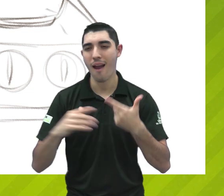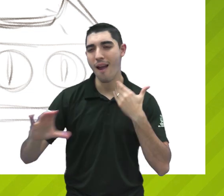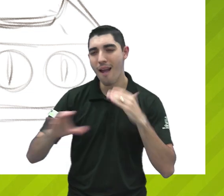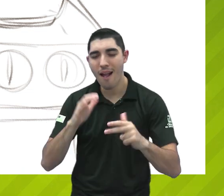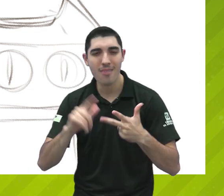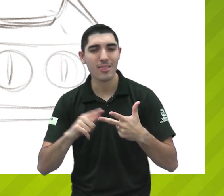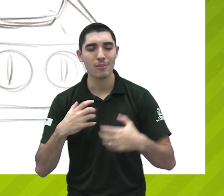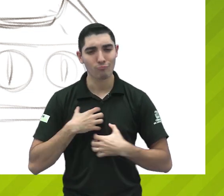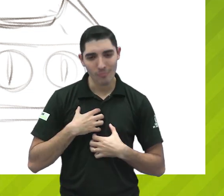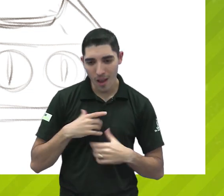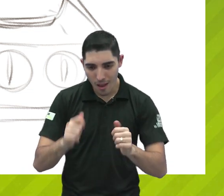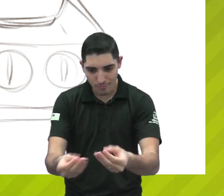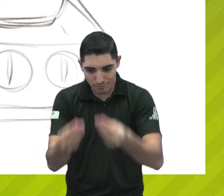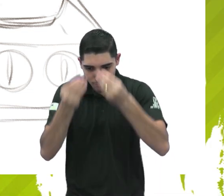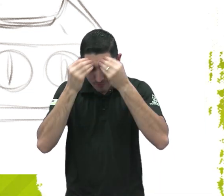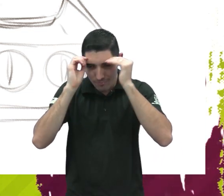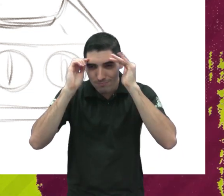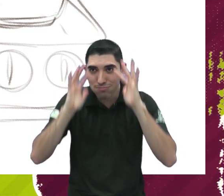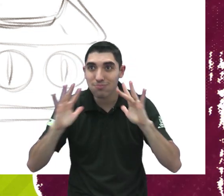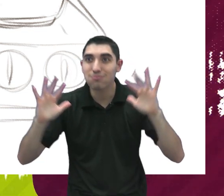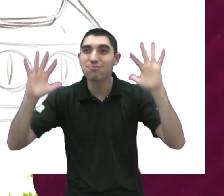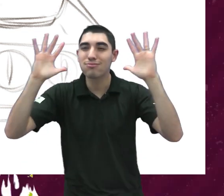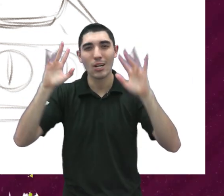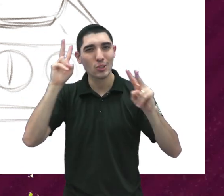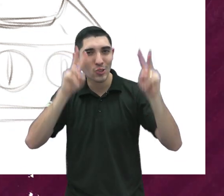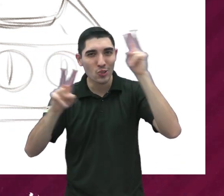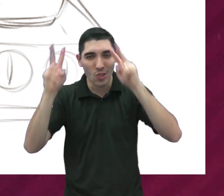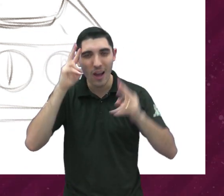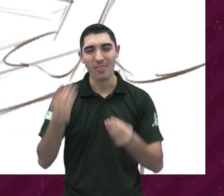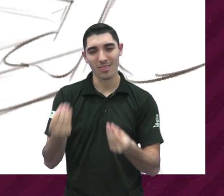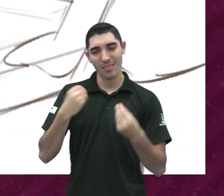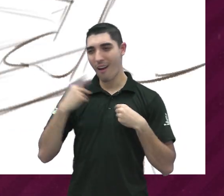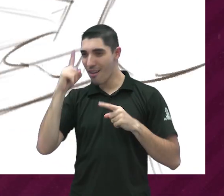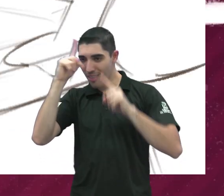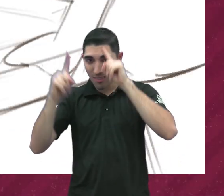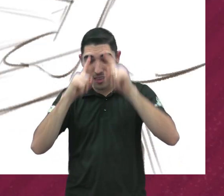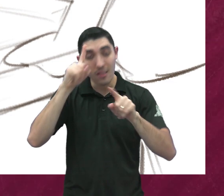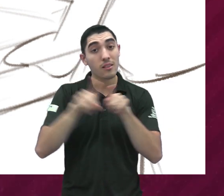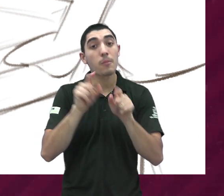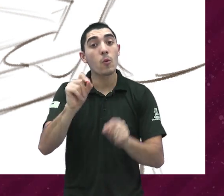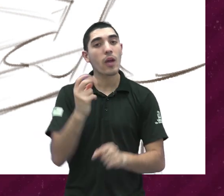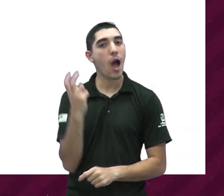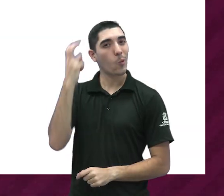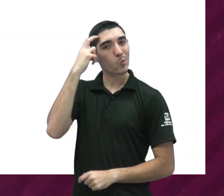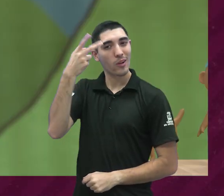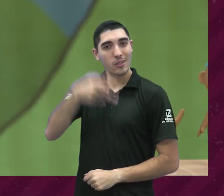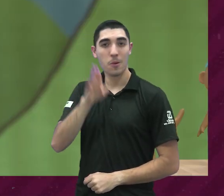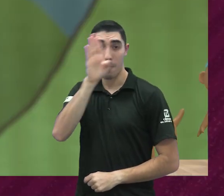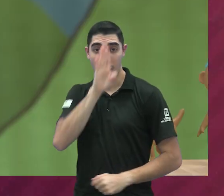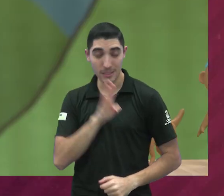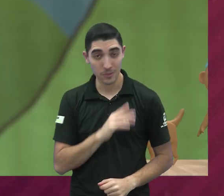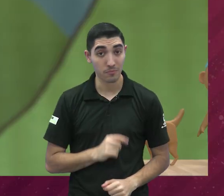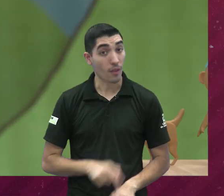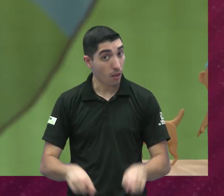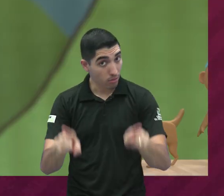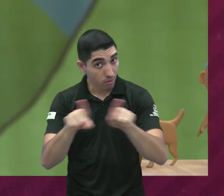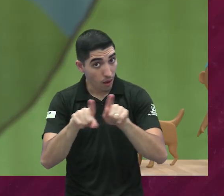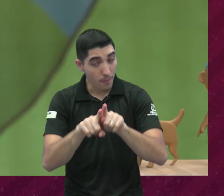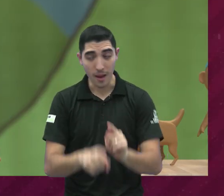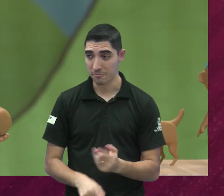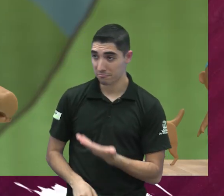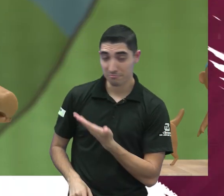e mergulhar em histórias que alimentam a fantasia e o gosto pela cultura brasileira. Além disso,